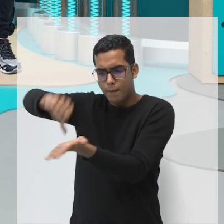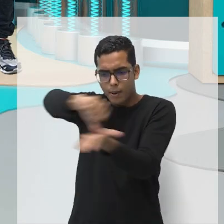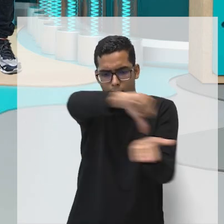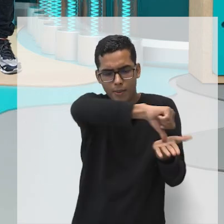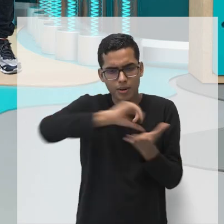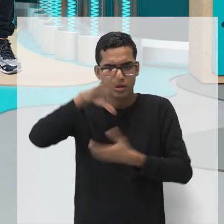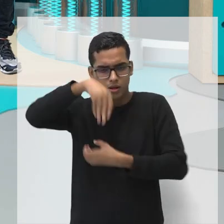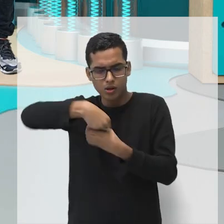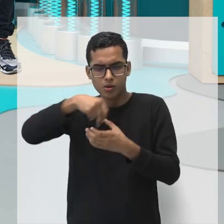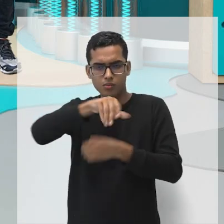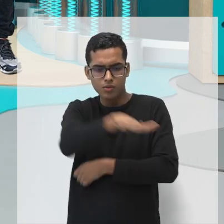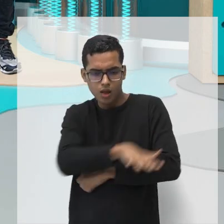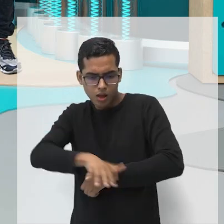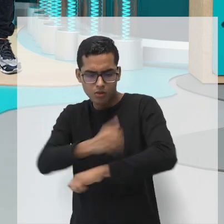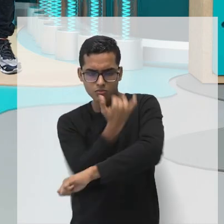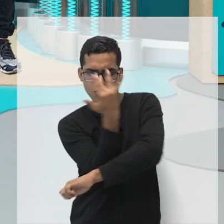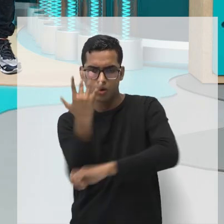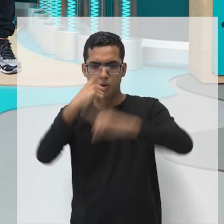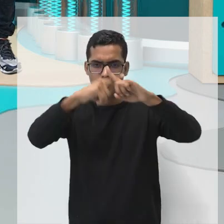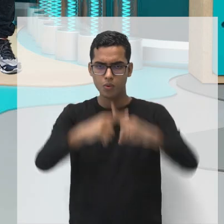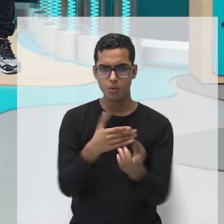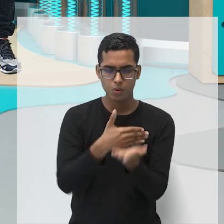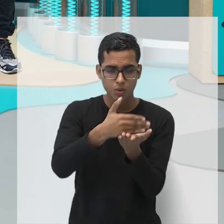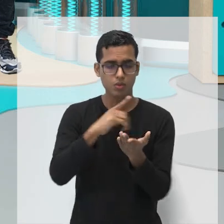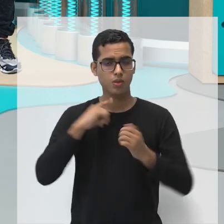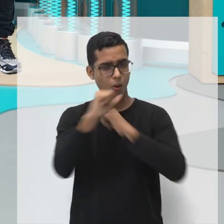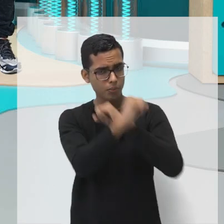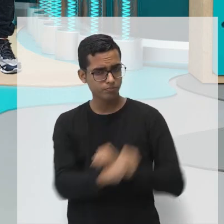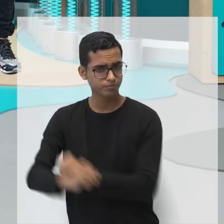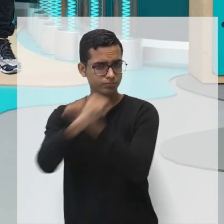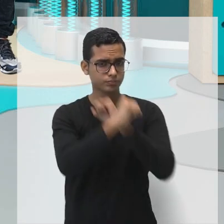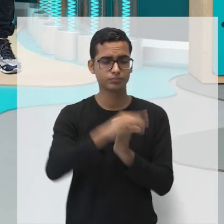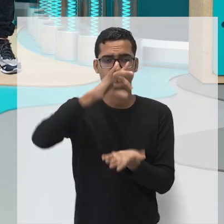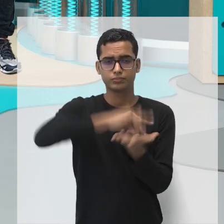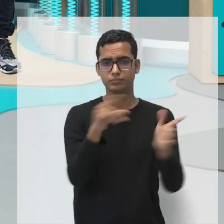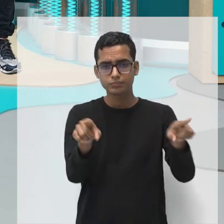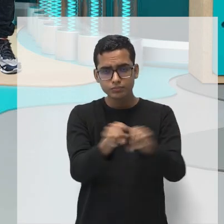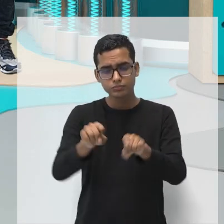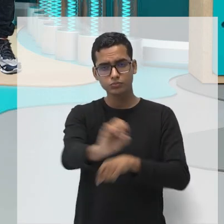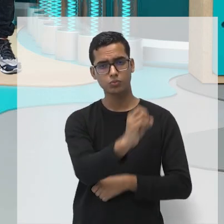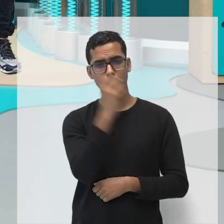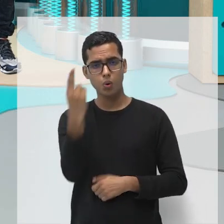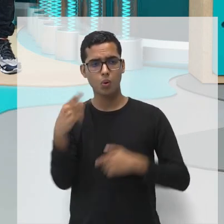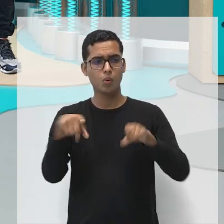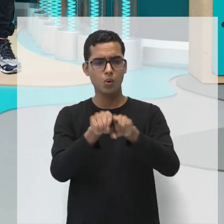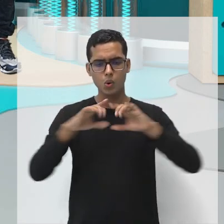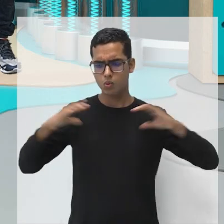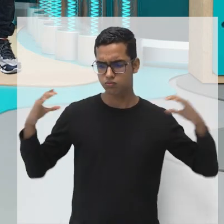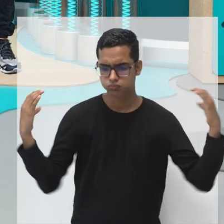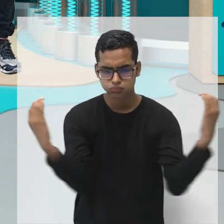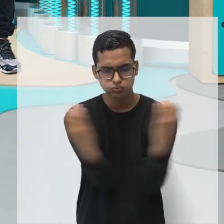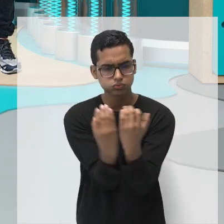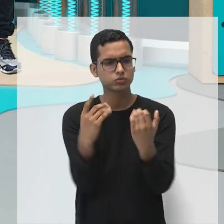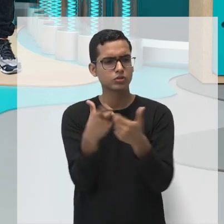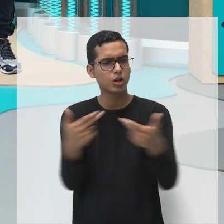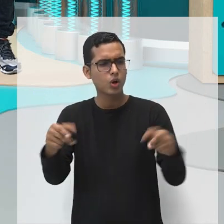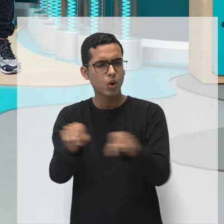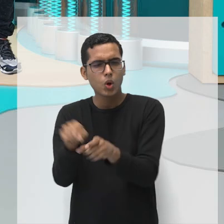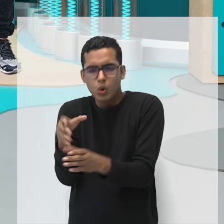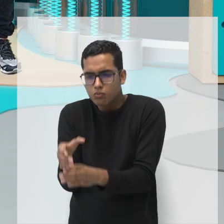pontos para que aconteça ali a proteção, ok? Ou em arenas com obstáculos